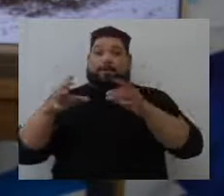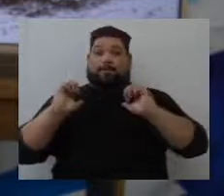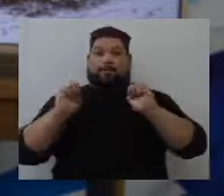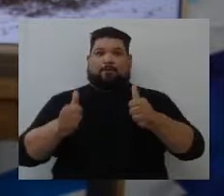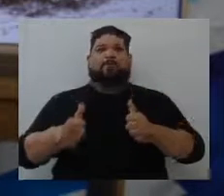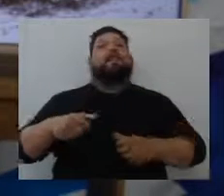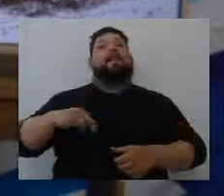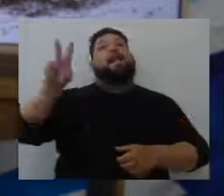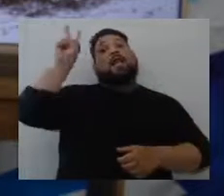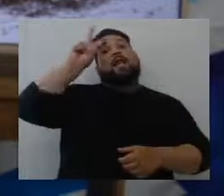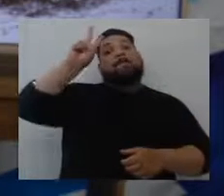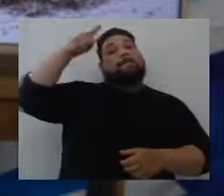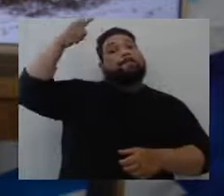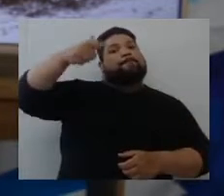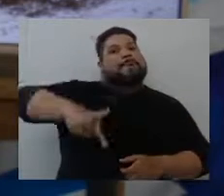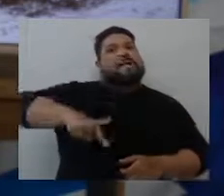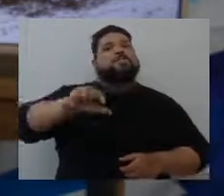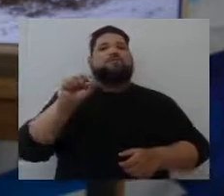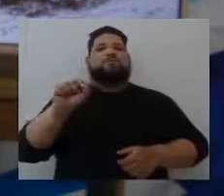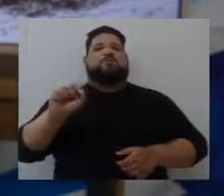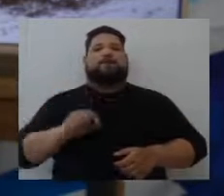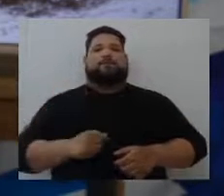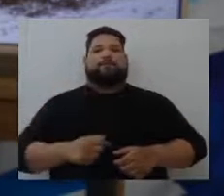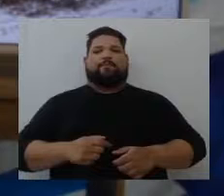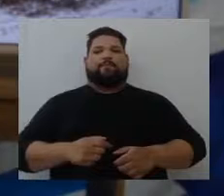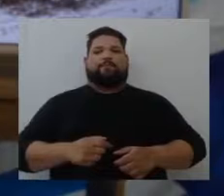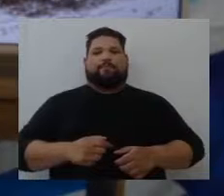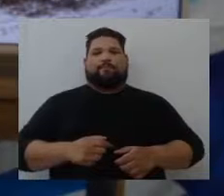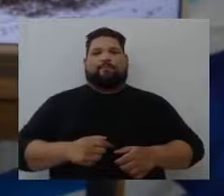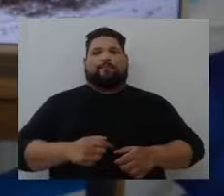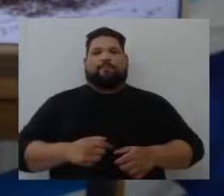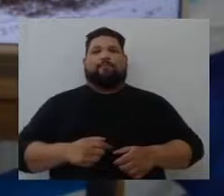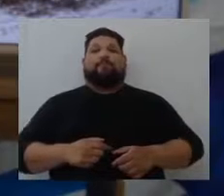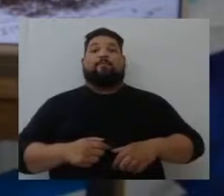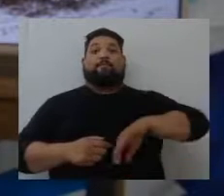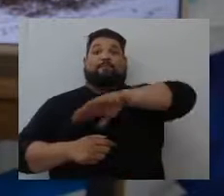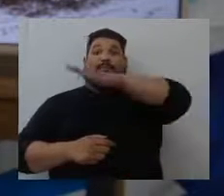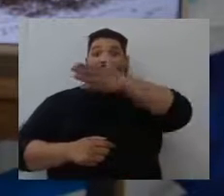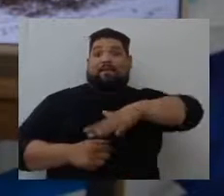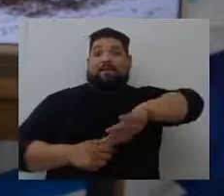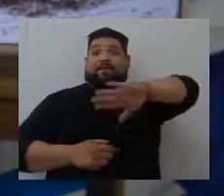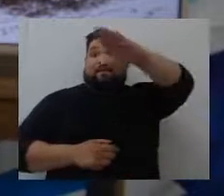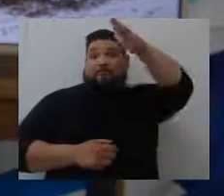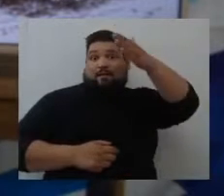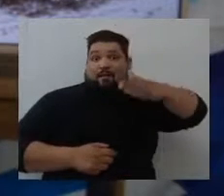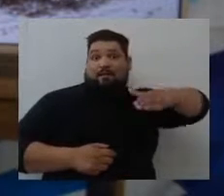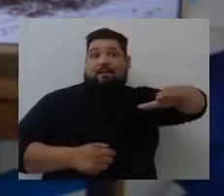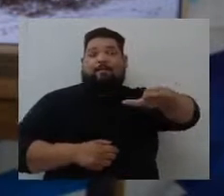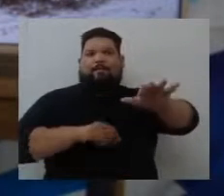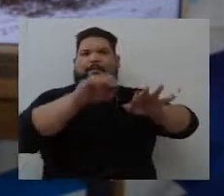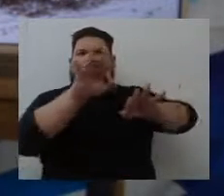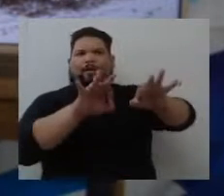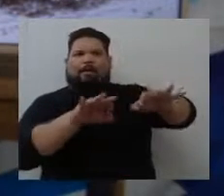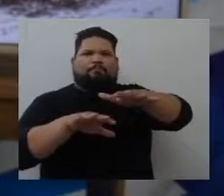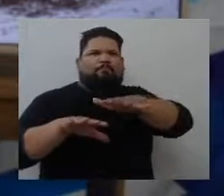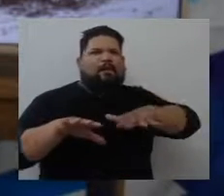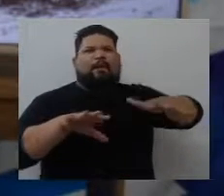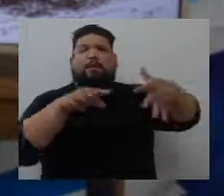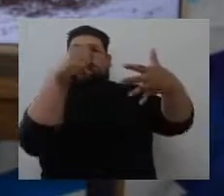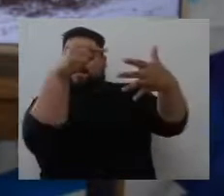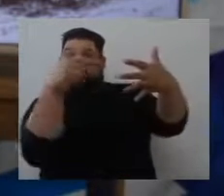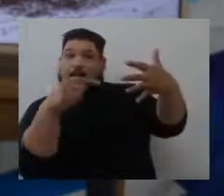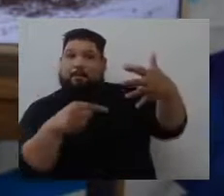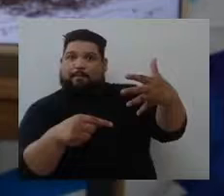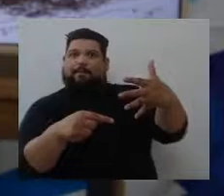bem? As características do relevo continental estimularam o isolamento e a